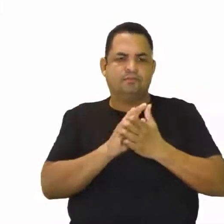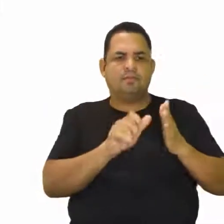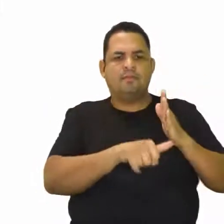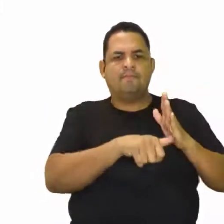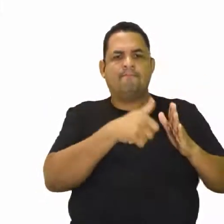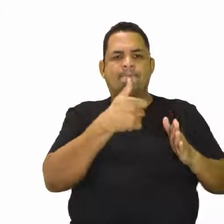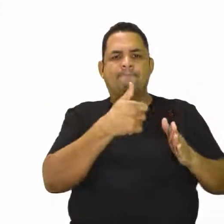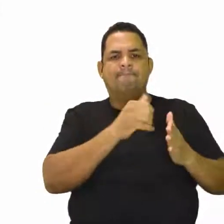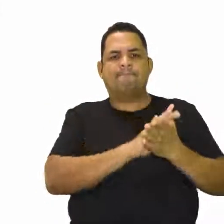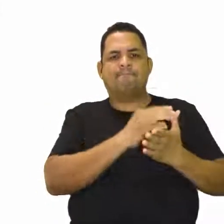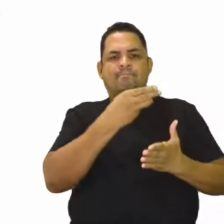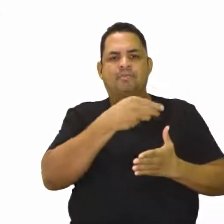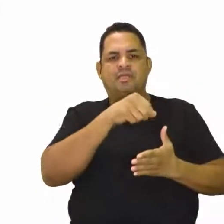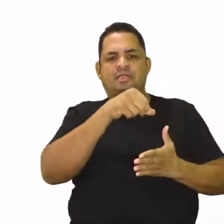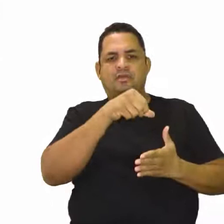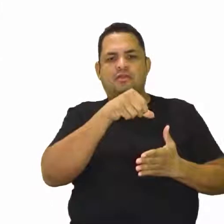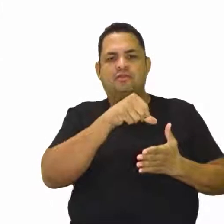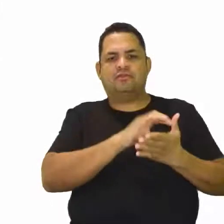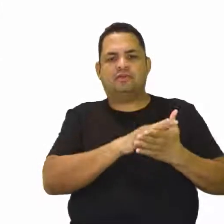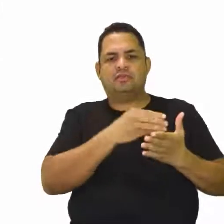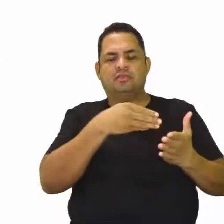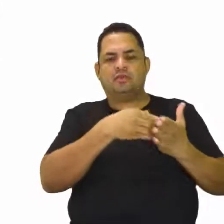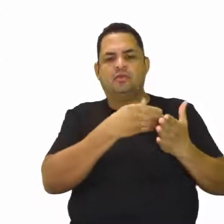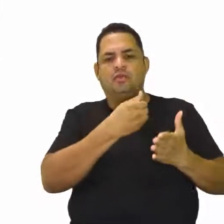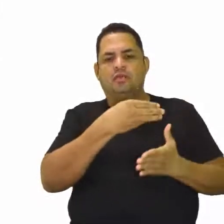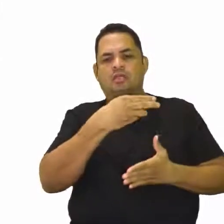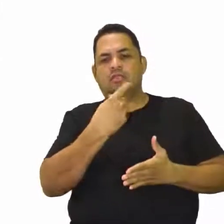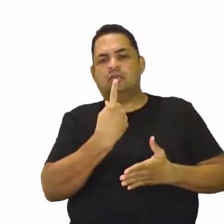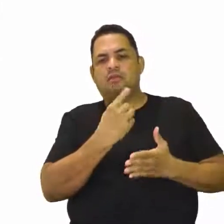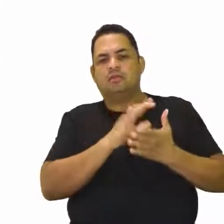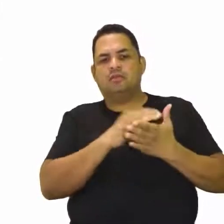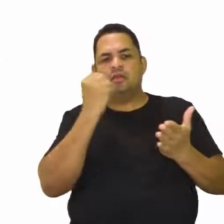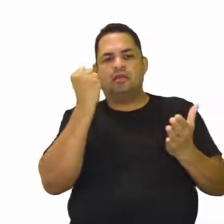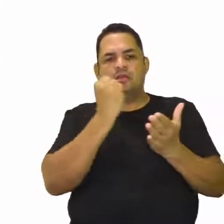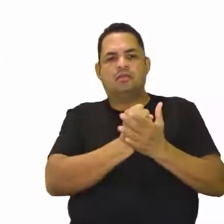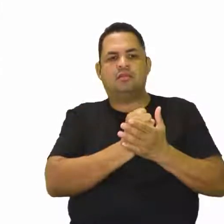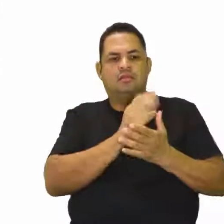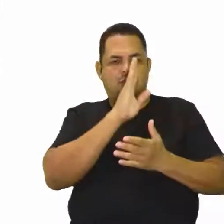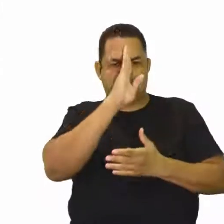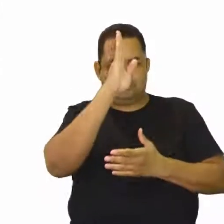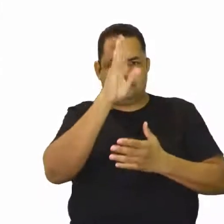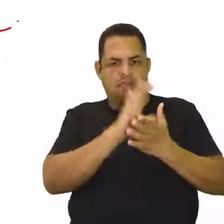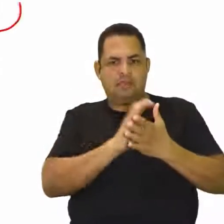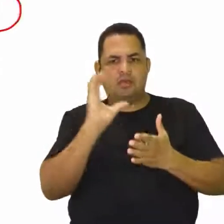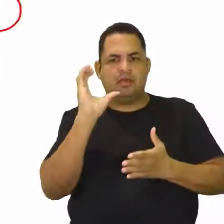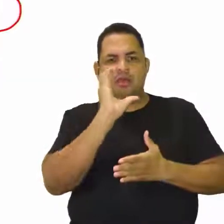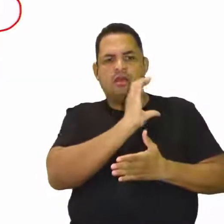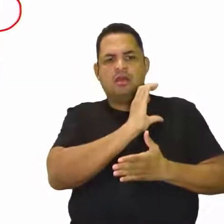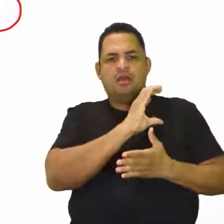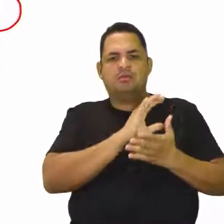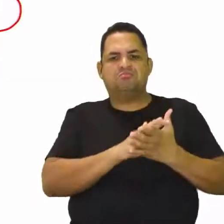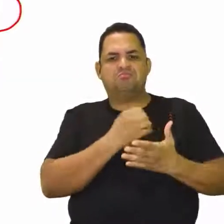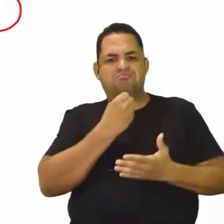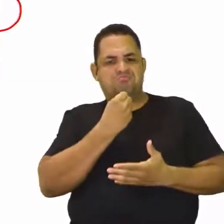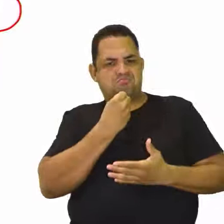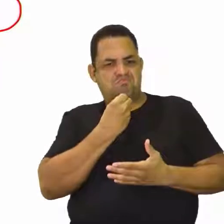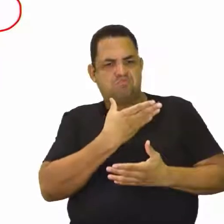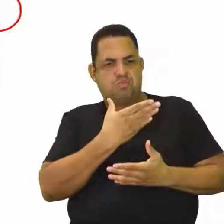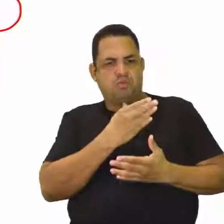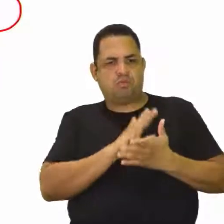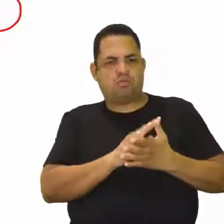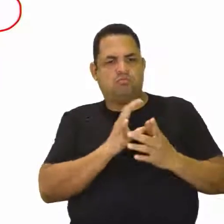primeira seria de 39 a 41, marcada principalmente pela rápida e